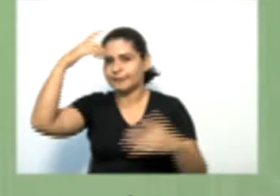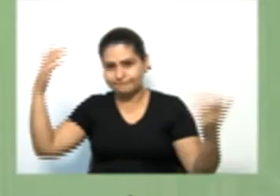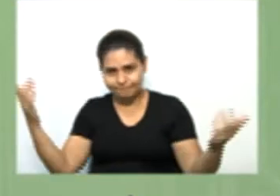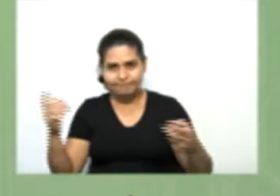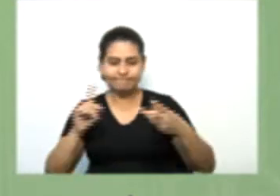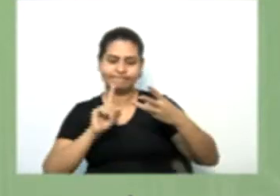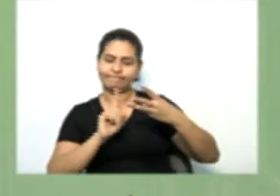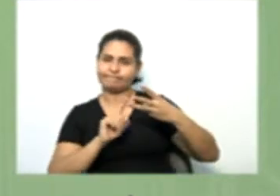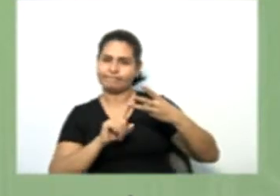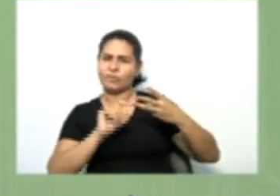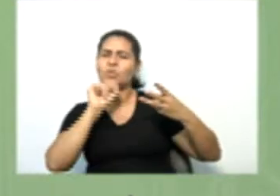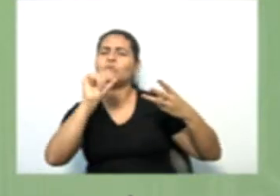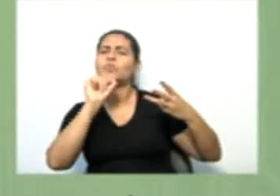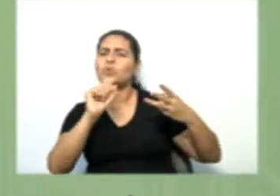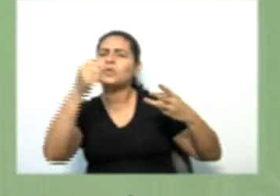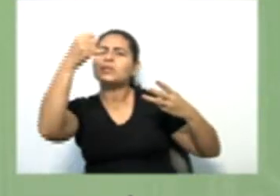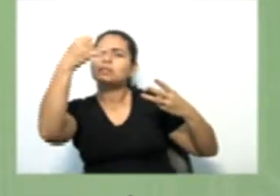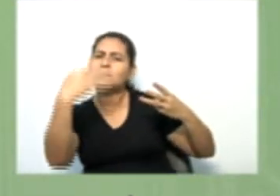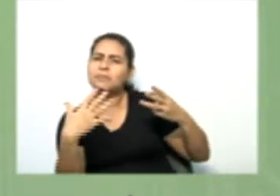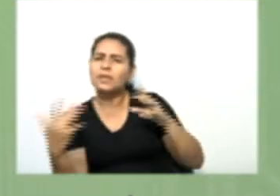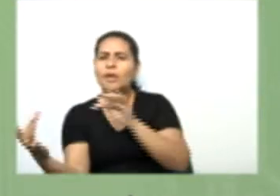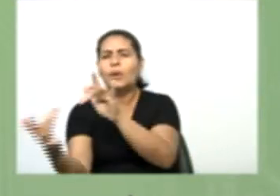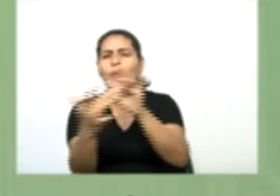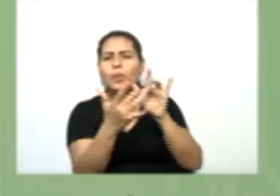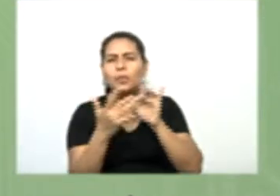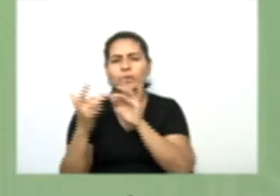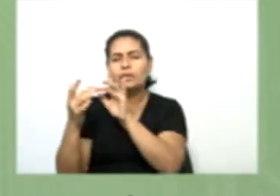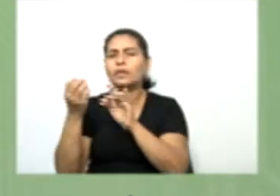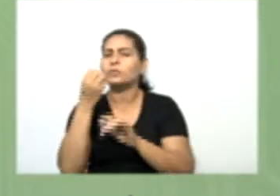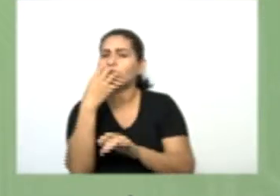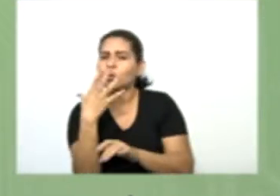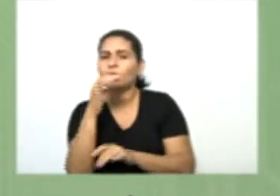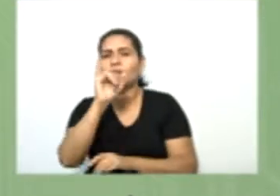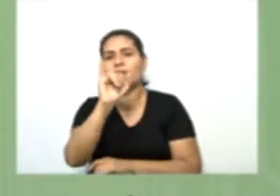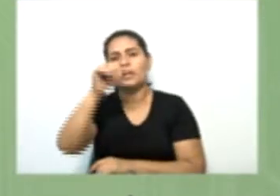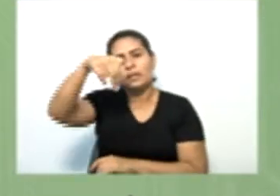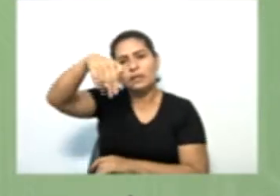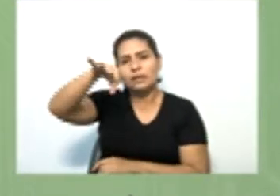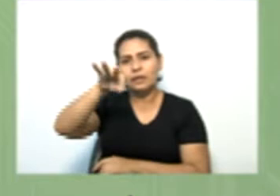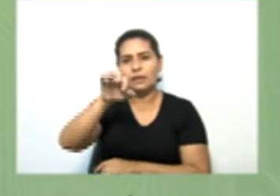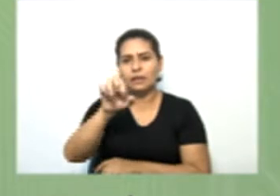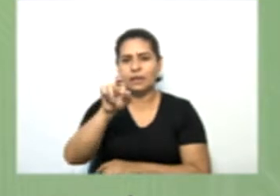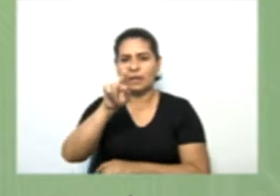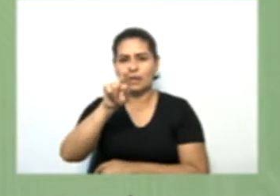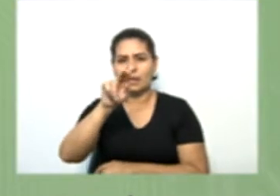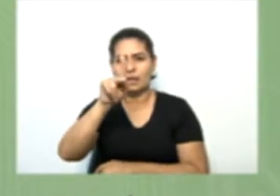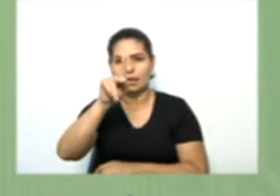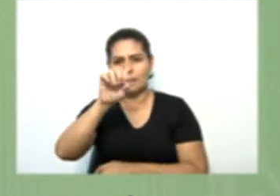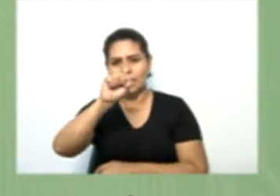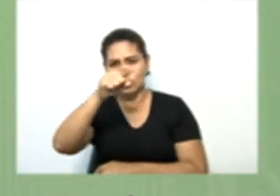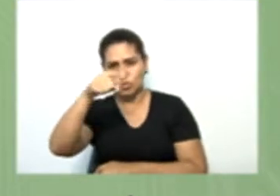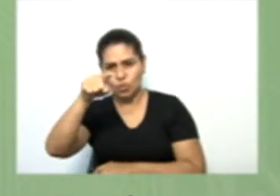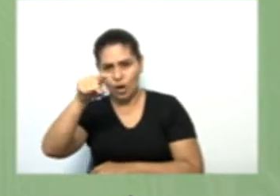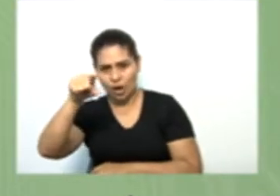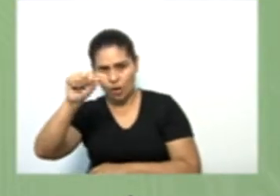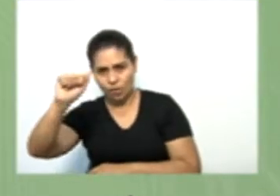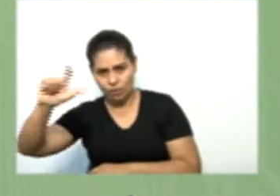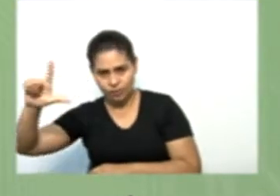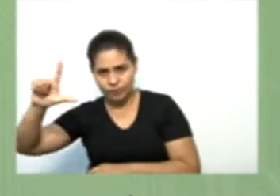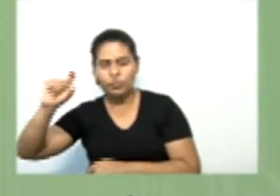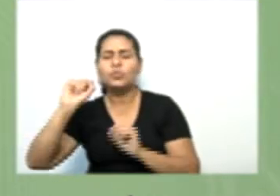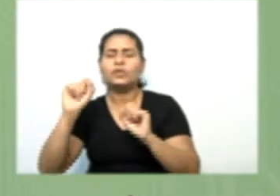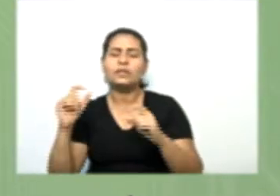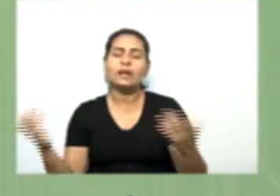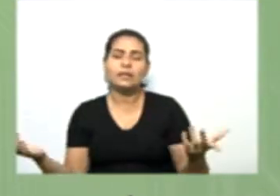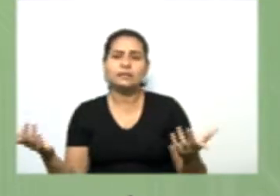3. O que traz um bom relacionamento interpessoal? O que traz um bom relacionamento